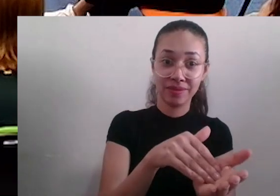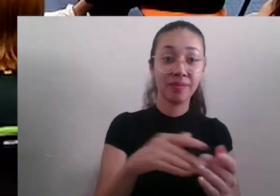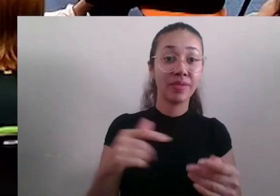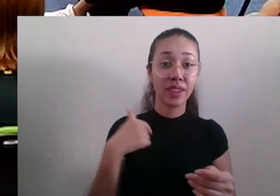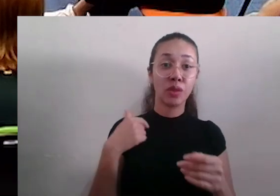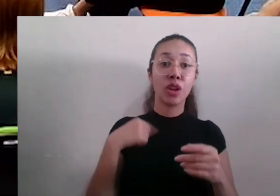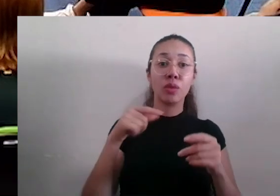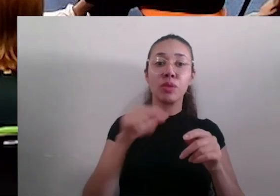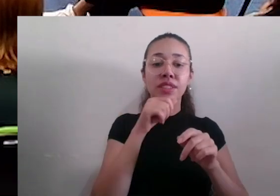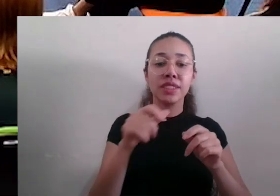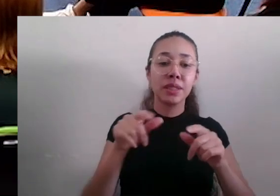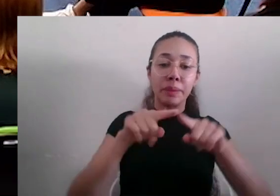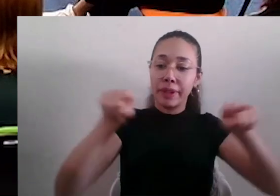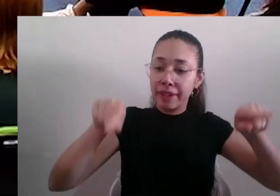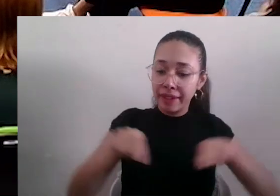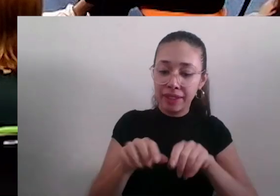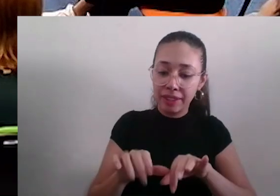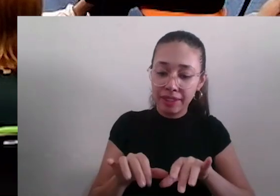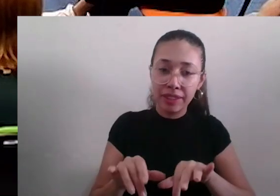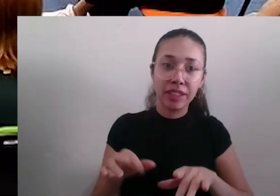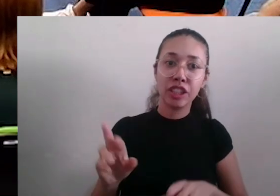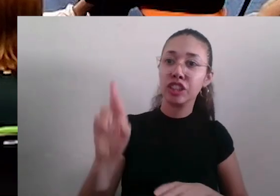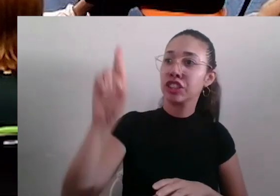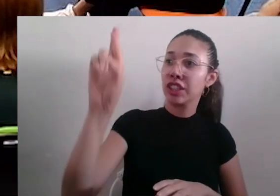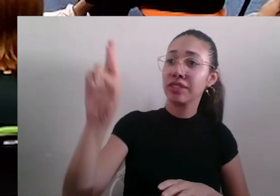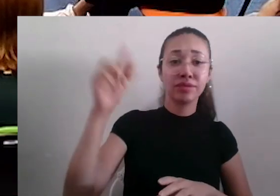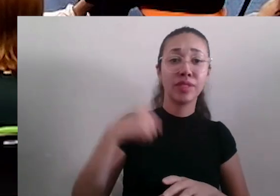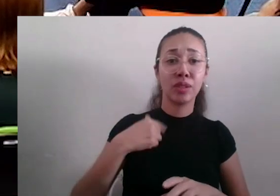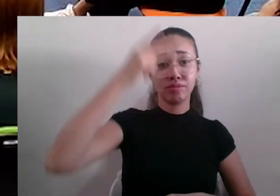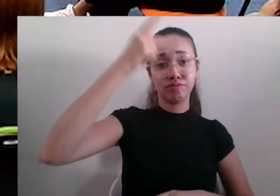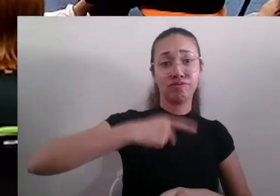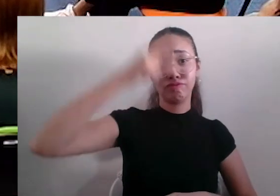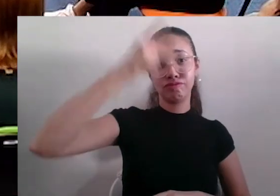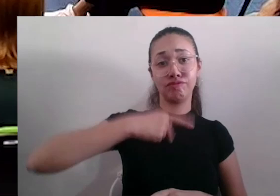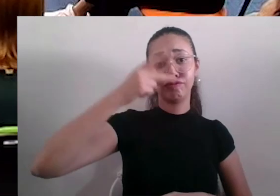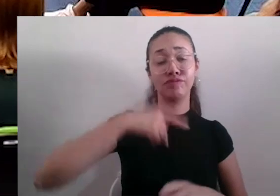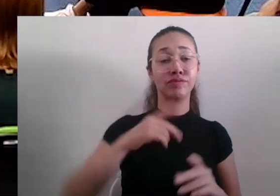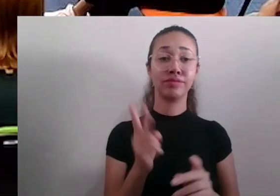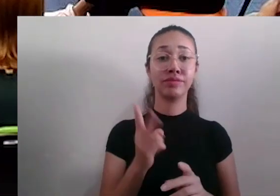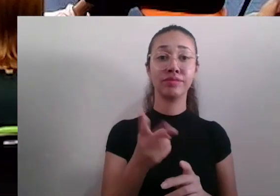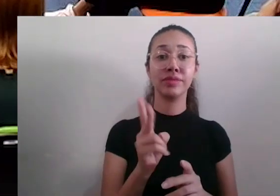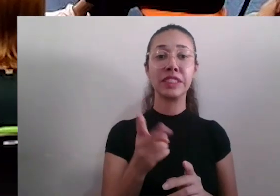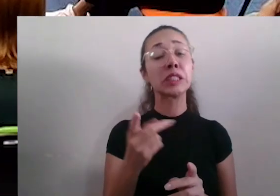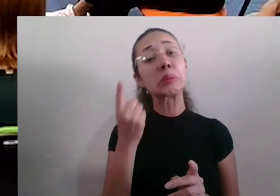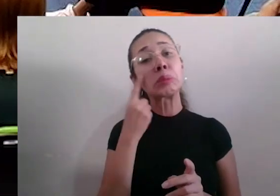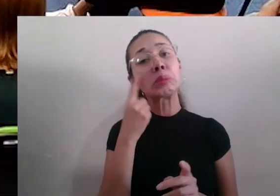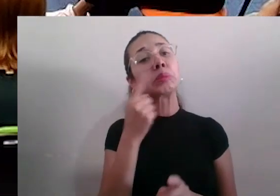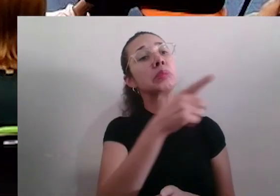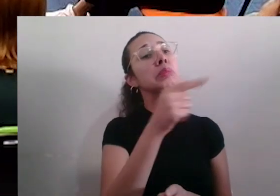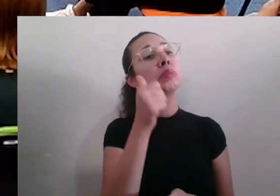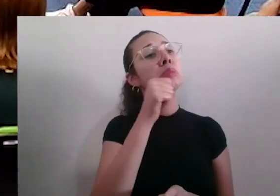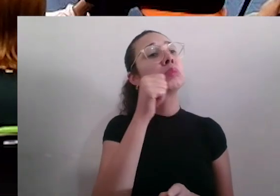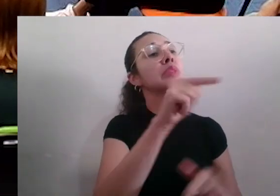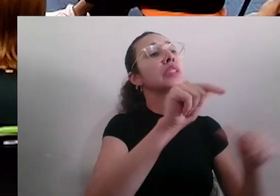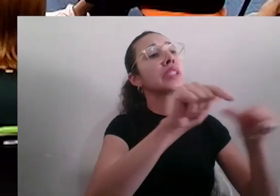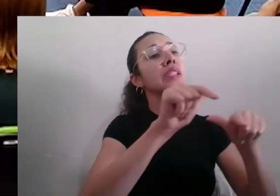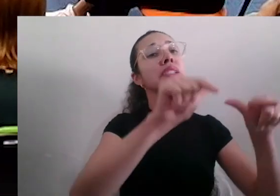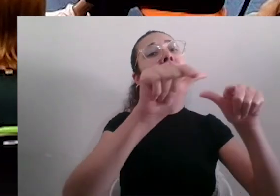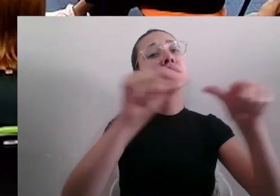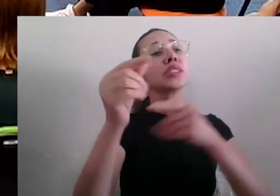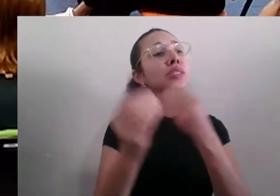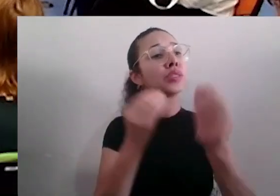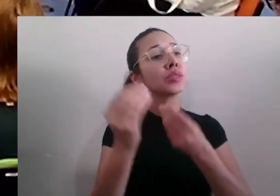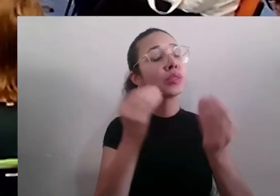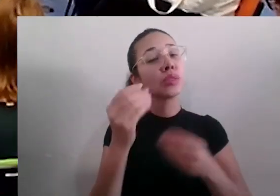escritório eu nunca tive um chefe só eu sempre fui autônoma e eu queria muito saber como é que era a vida das outras mulheres nas outras profissões então a gente fez esse